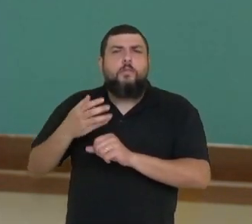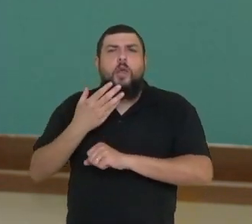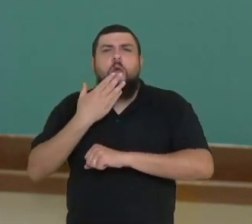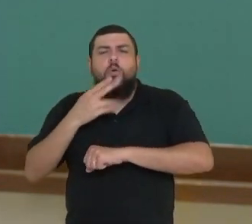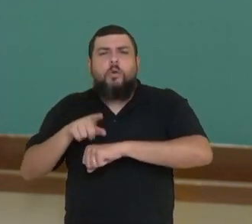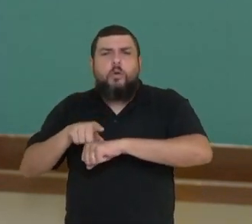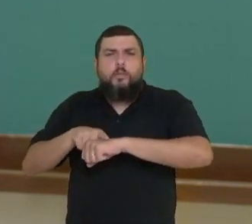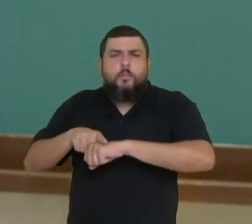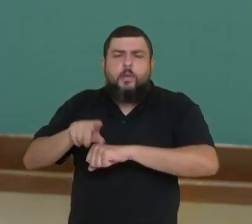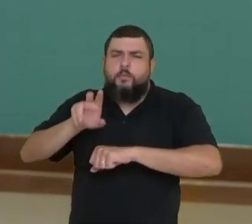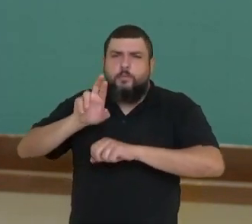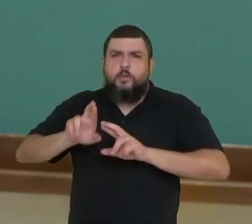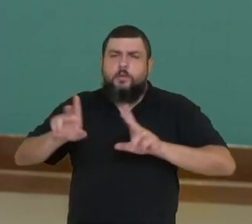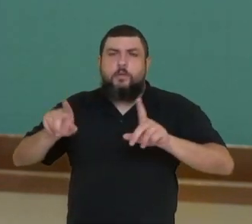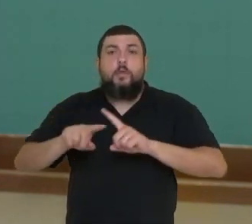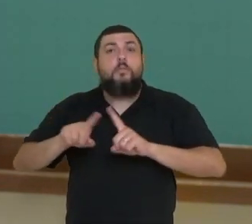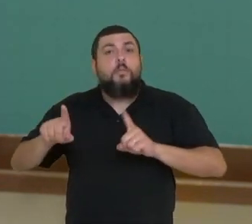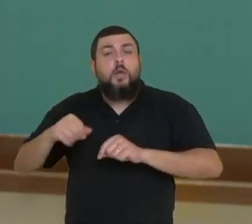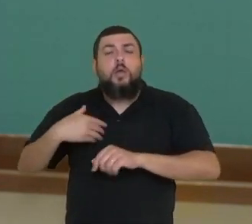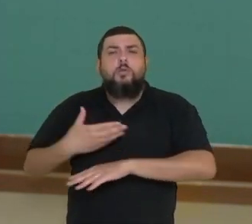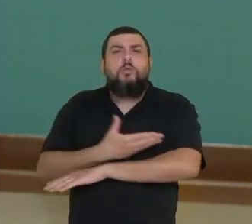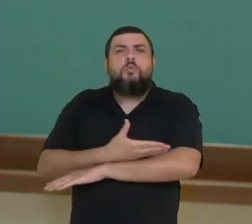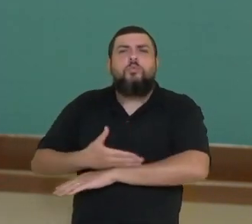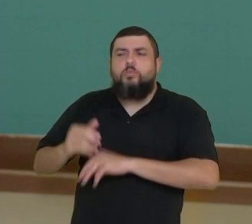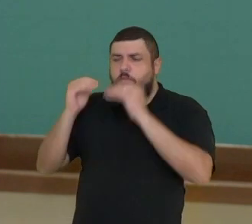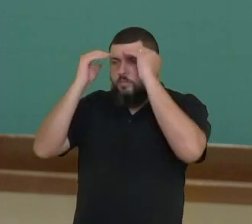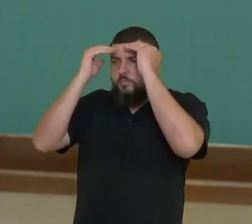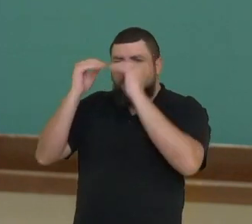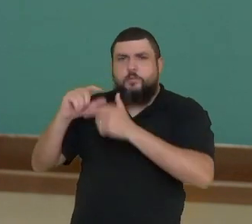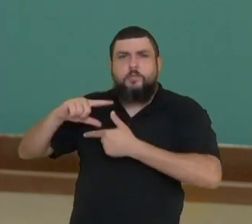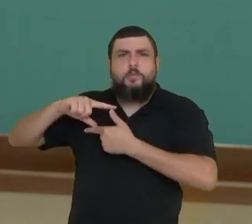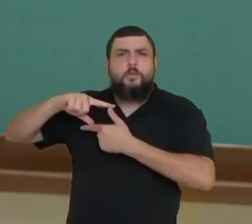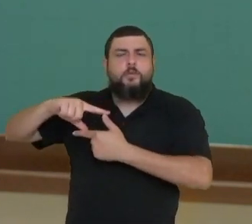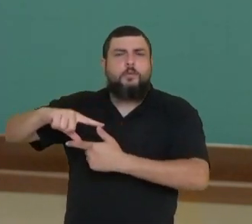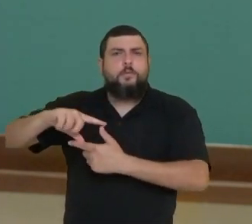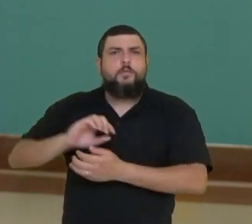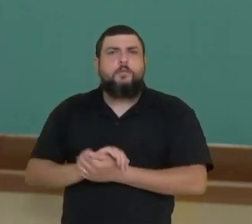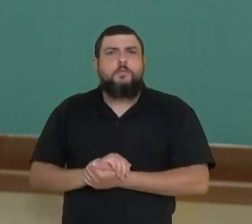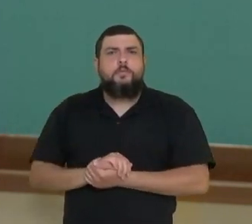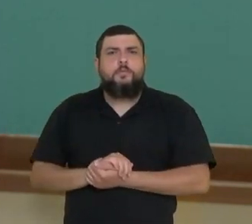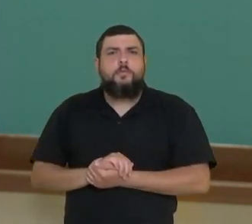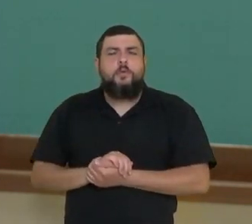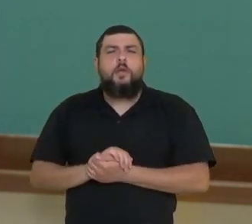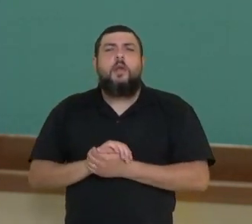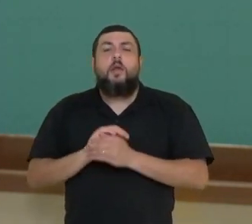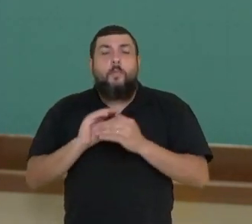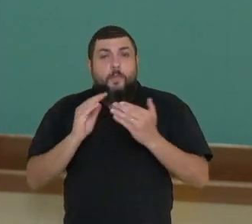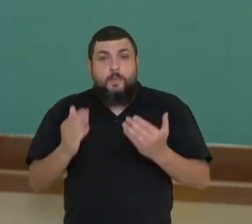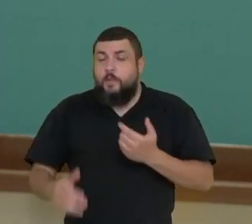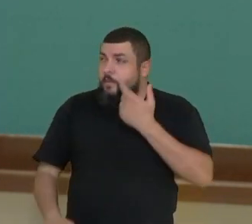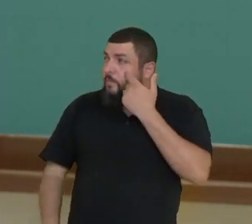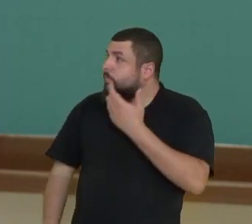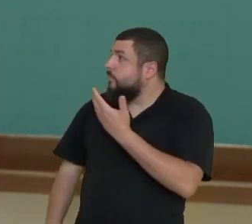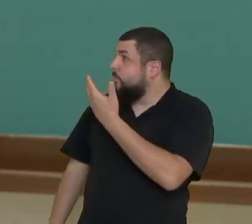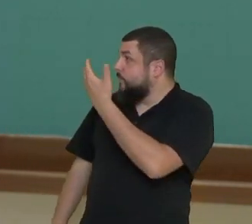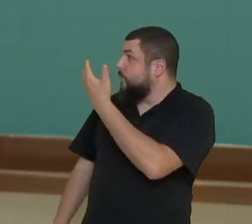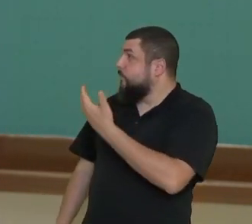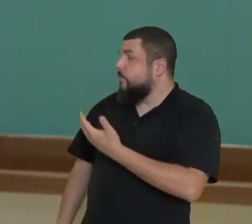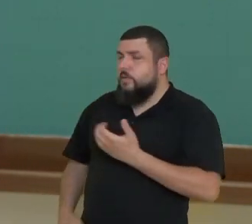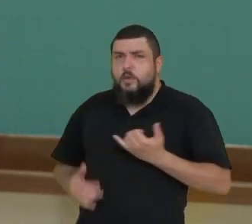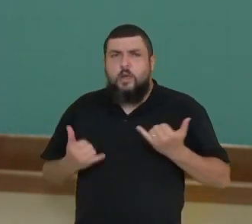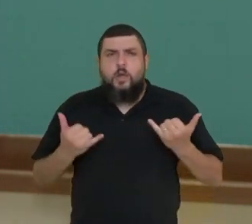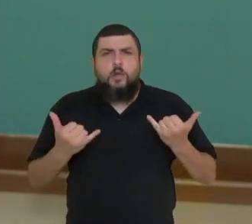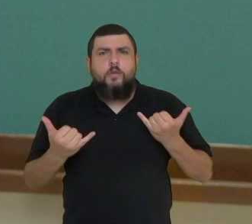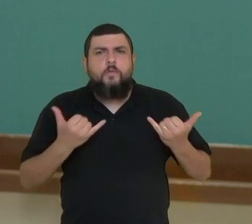consideram indígenas de acordo com as tradições e costumes. Então, com todas essas informações, esses dados,